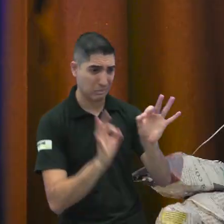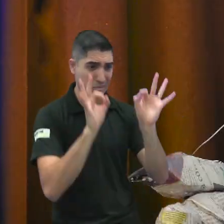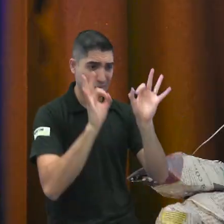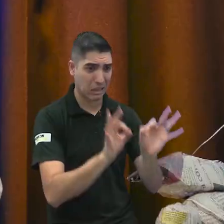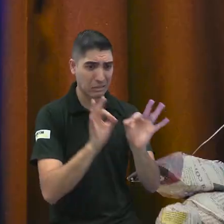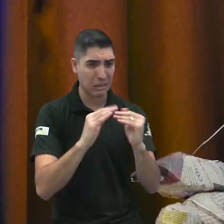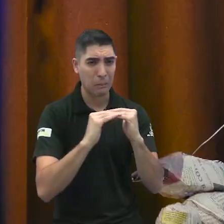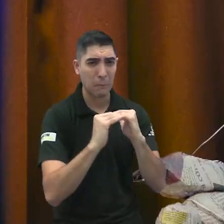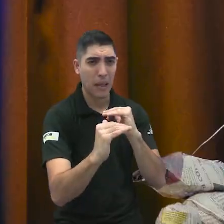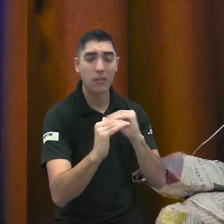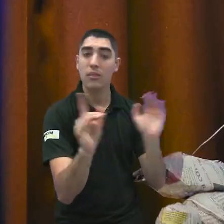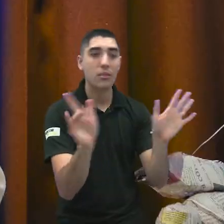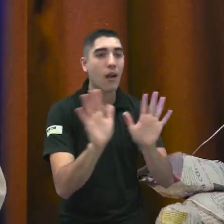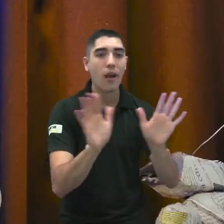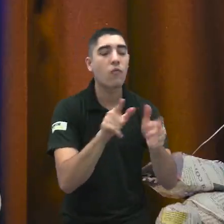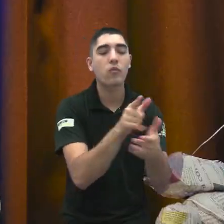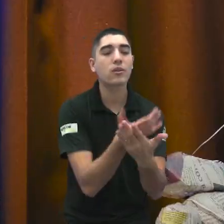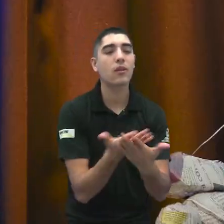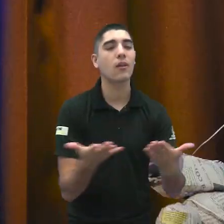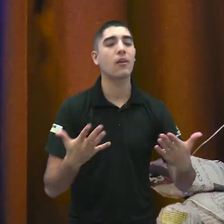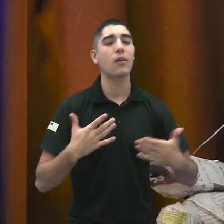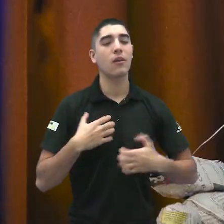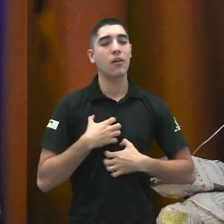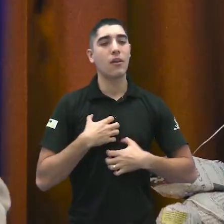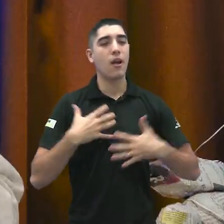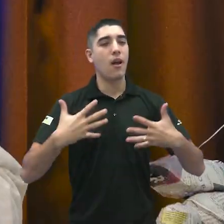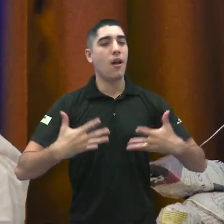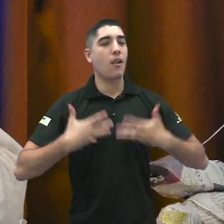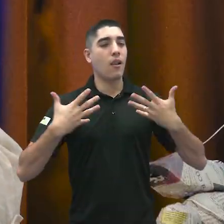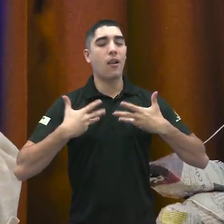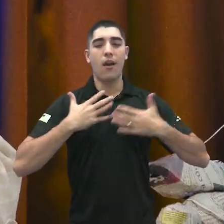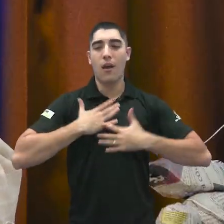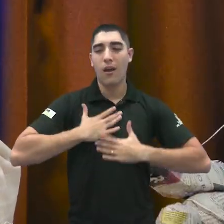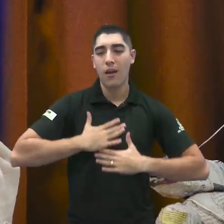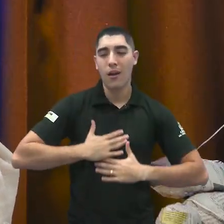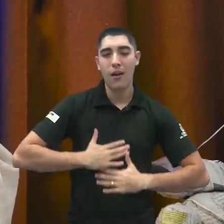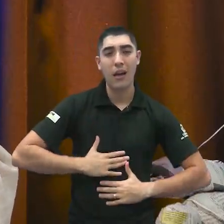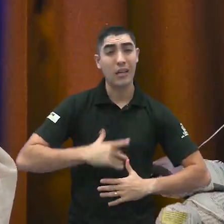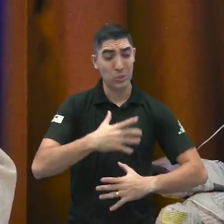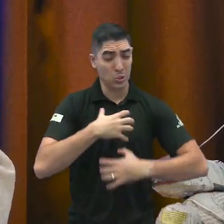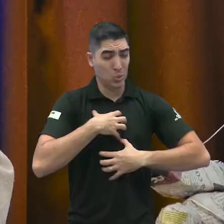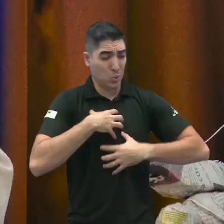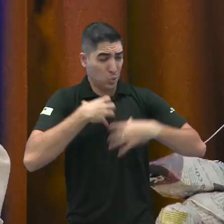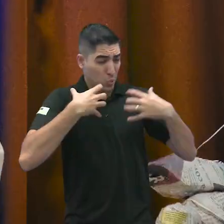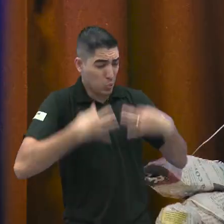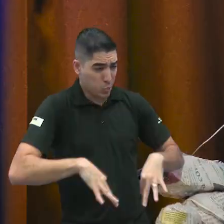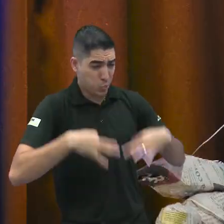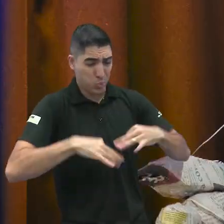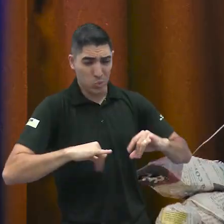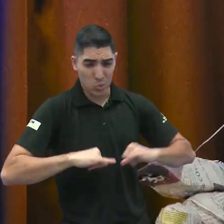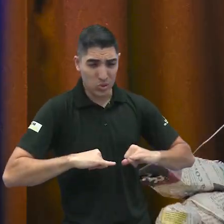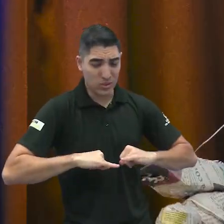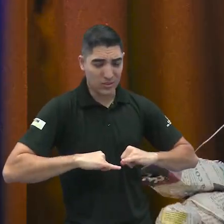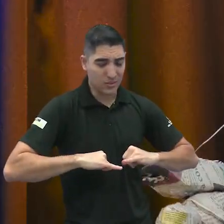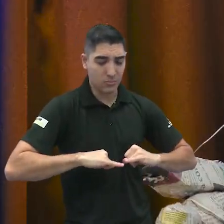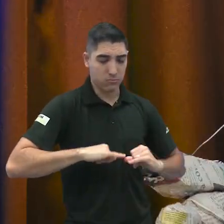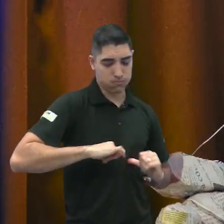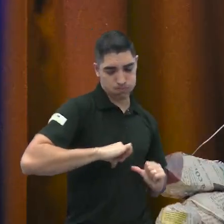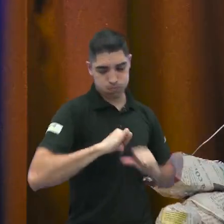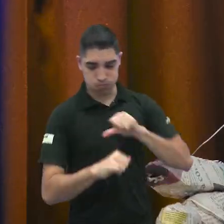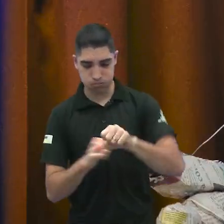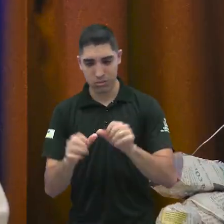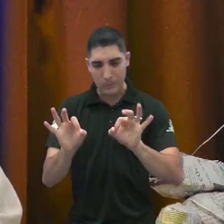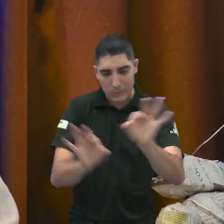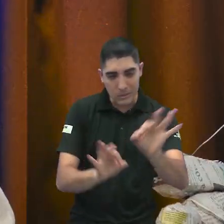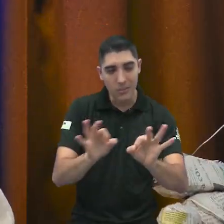atrás do academicismo, é só para você ser feliz, para tirar essa dor que está aqui de dentro e colocar em algum lugar, olhar